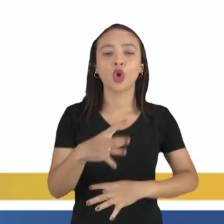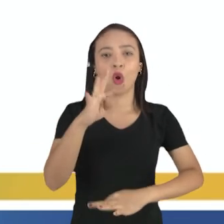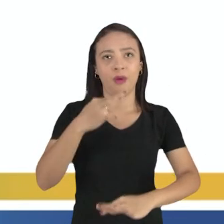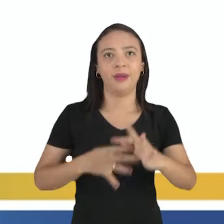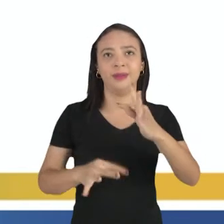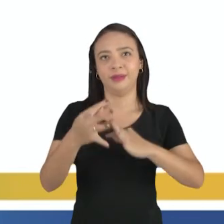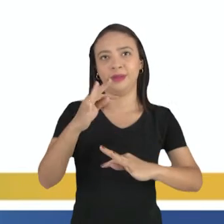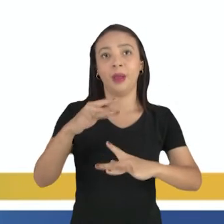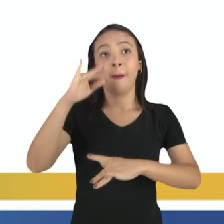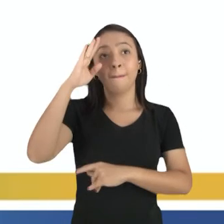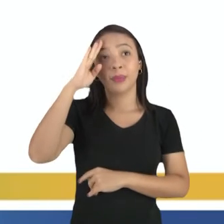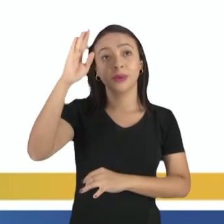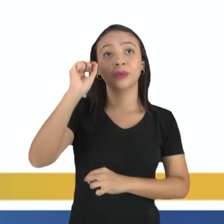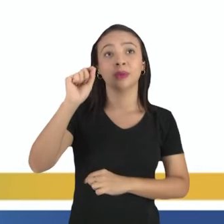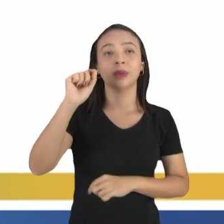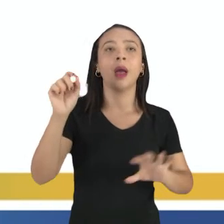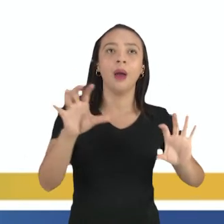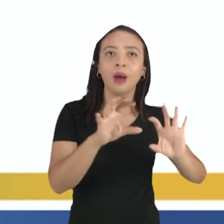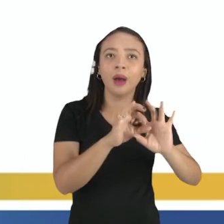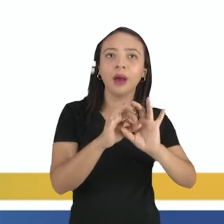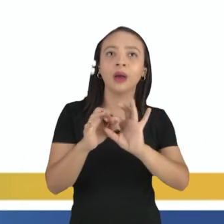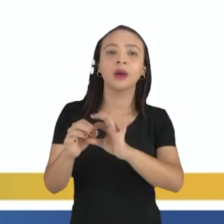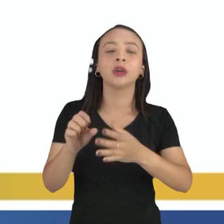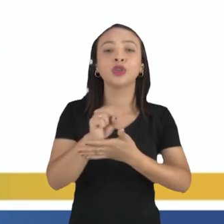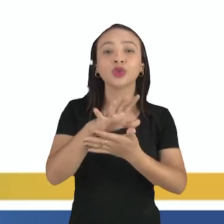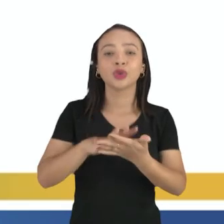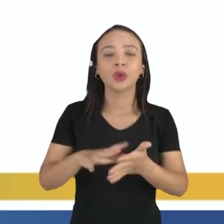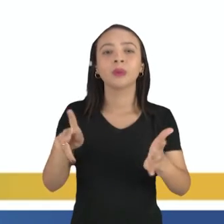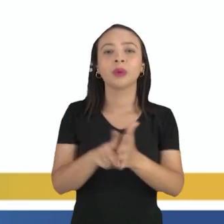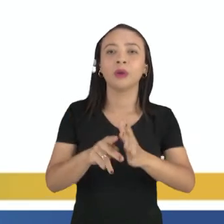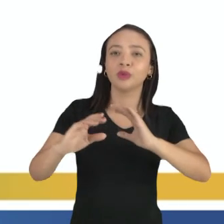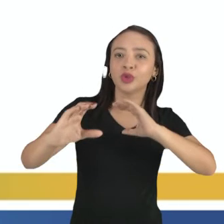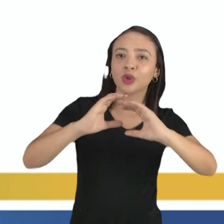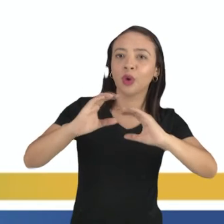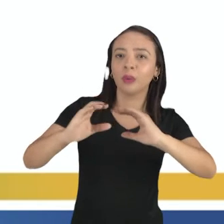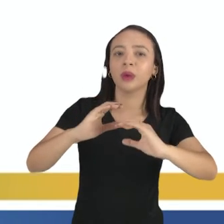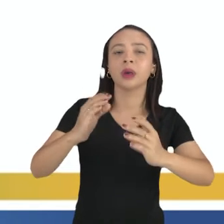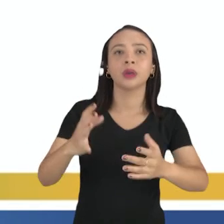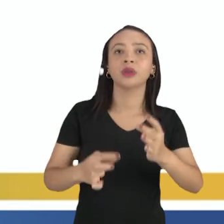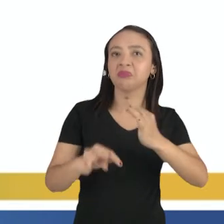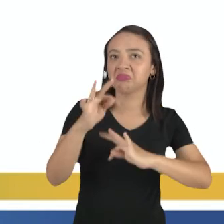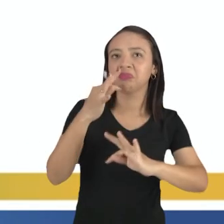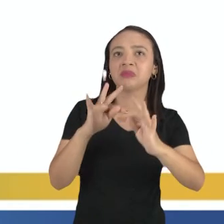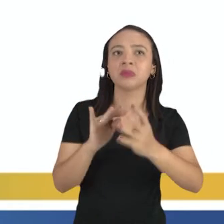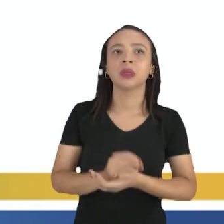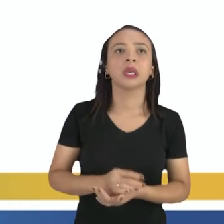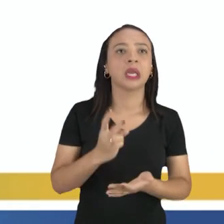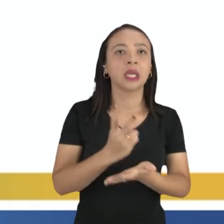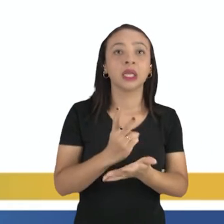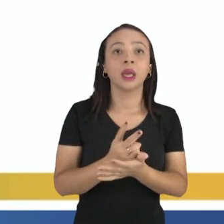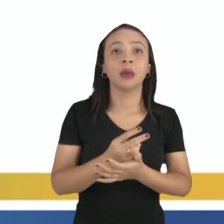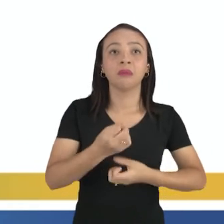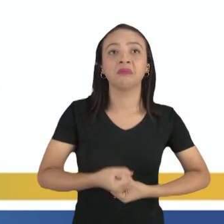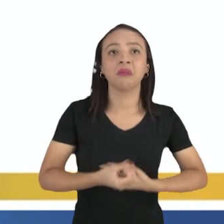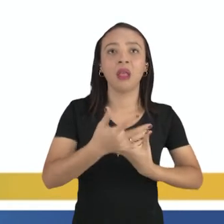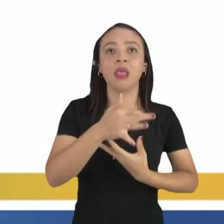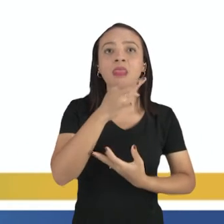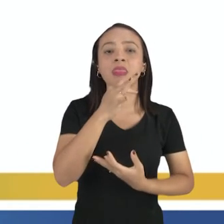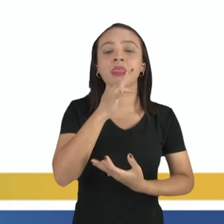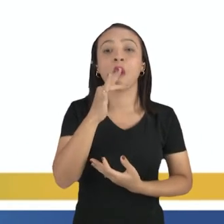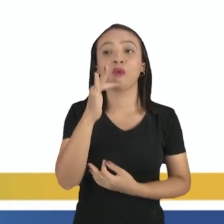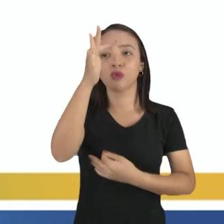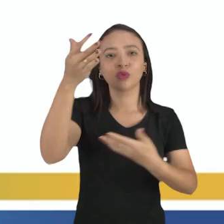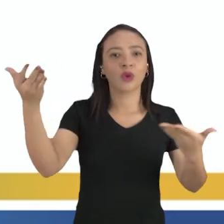tecnologias, principalmente aquelas ligadas às atividades de telecomunicações. Expressões frequentes como o futuro